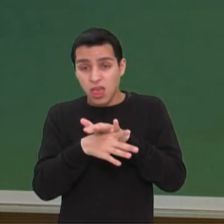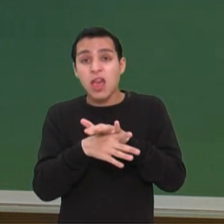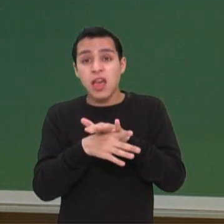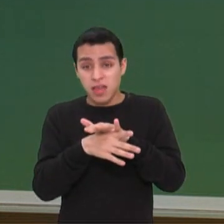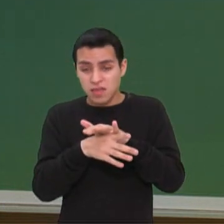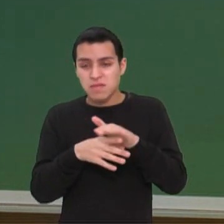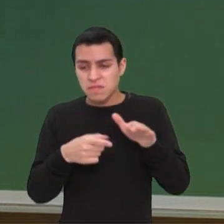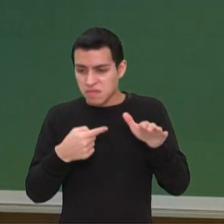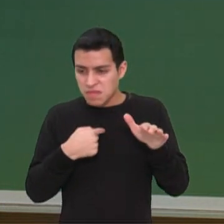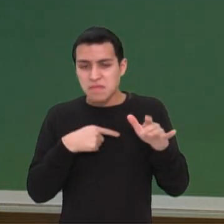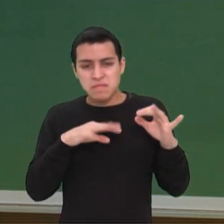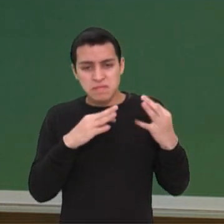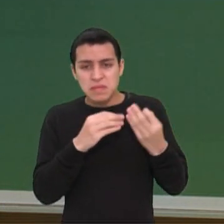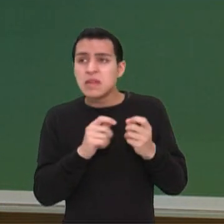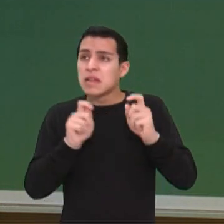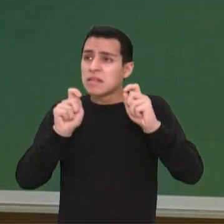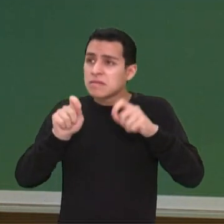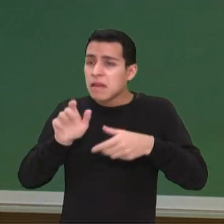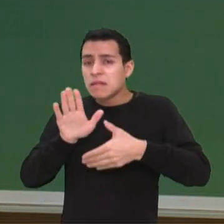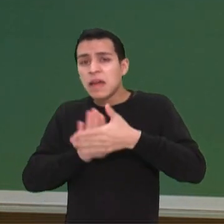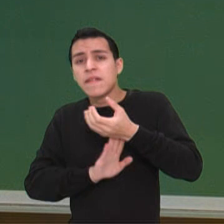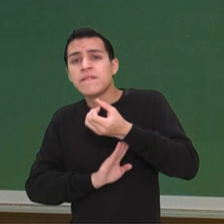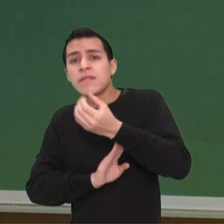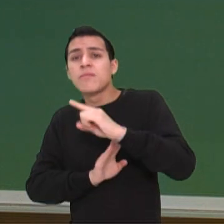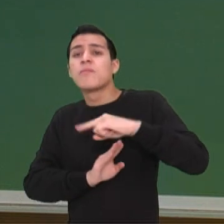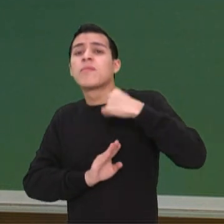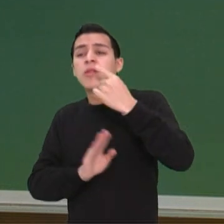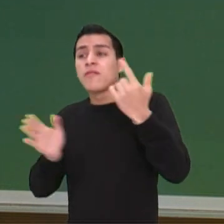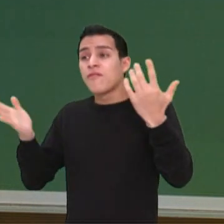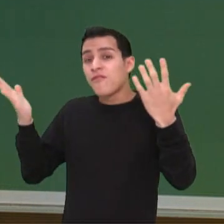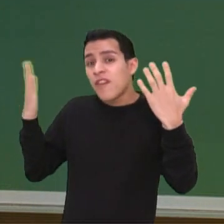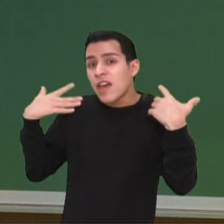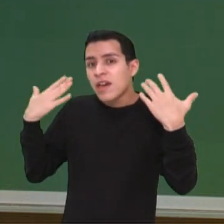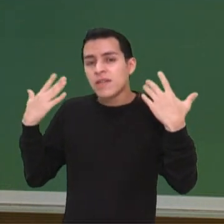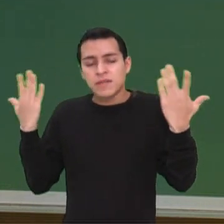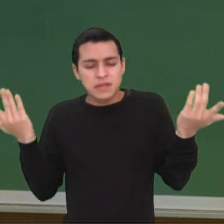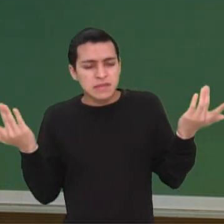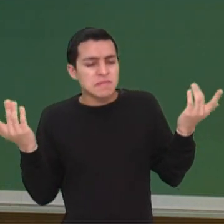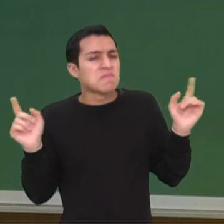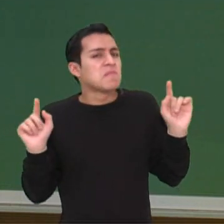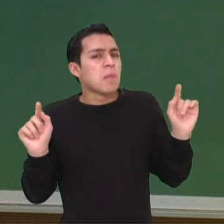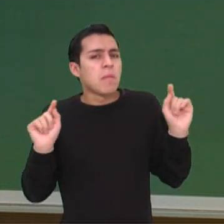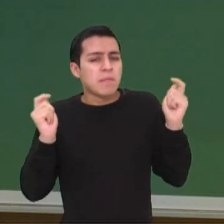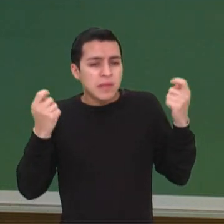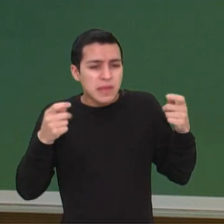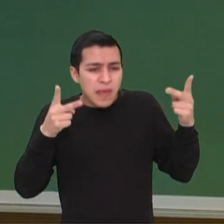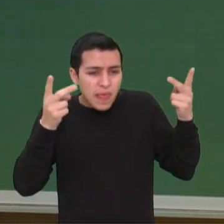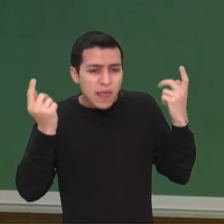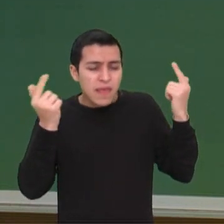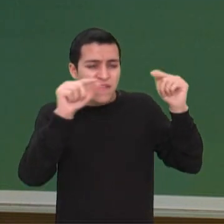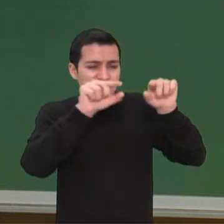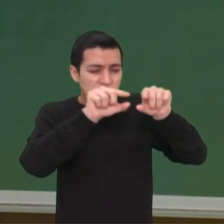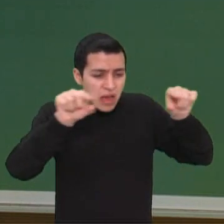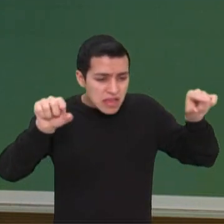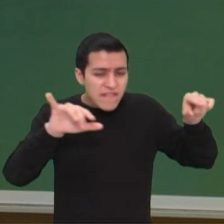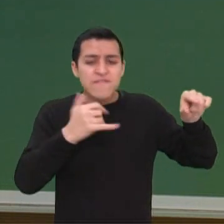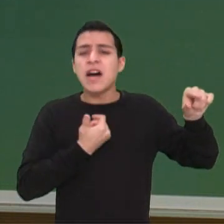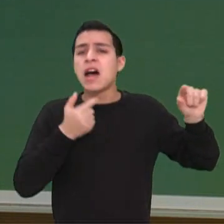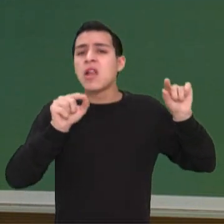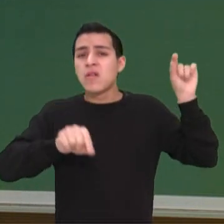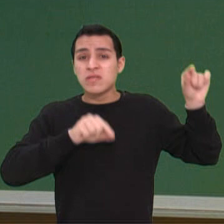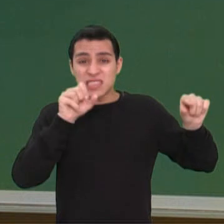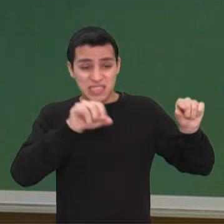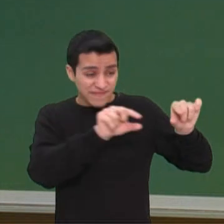podemos viajar para Montreal no próximo verão. Então, o que nós temos que observar sempre na frase, pessoal?